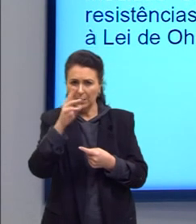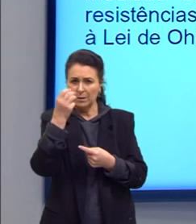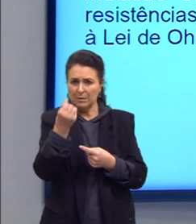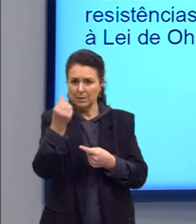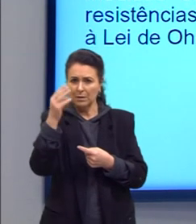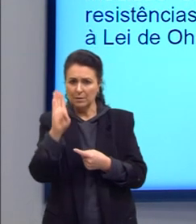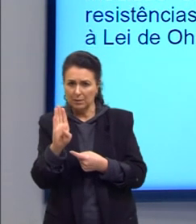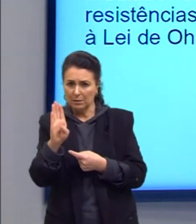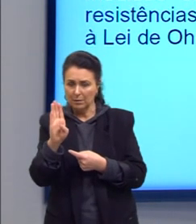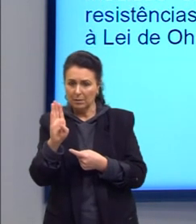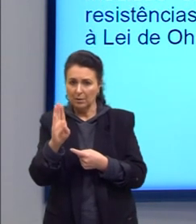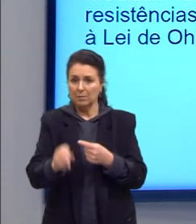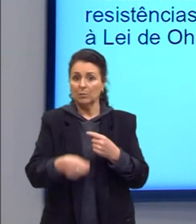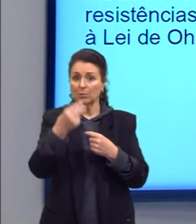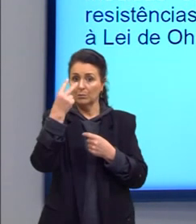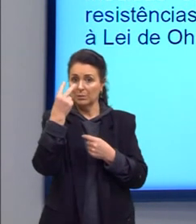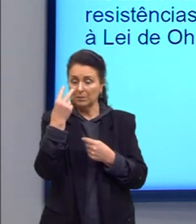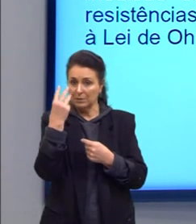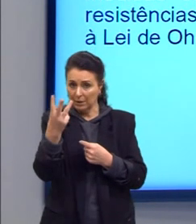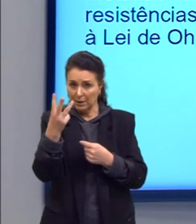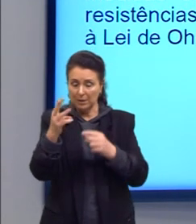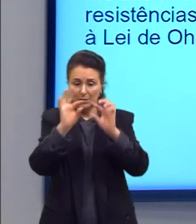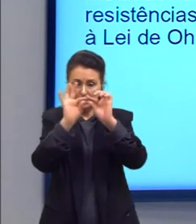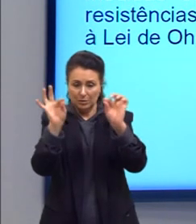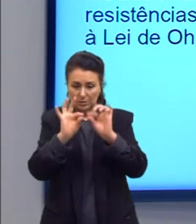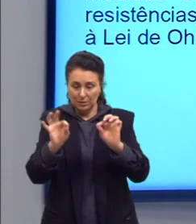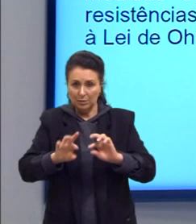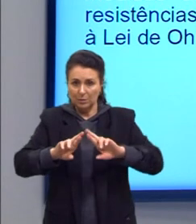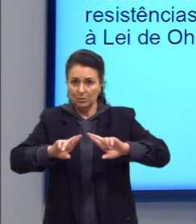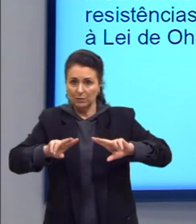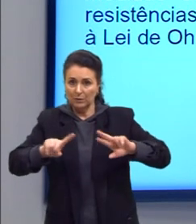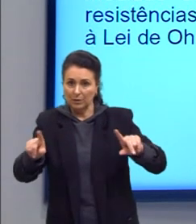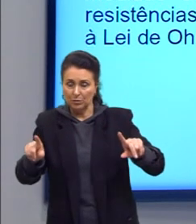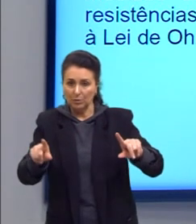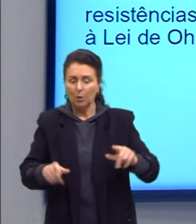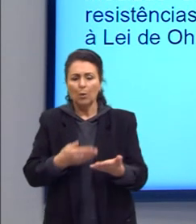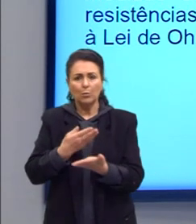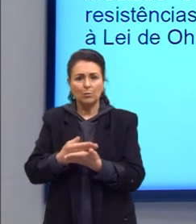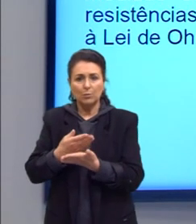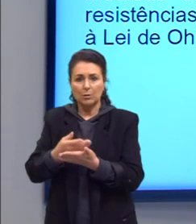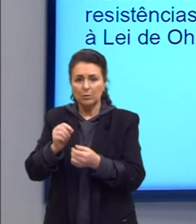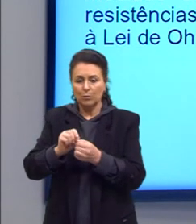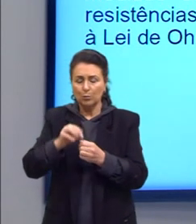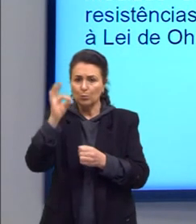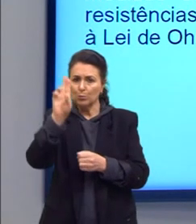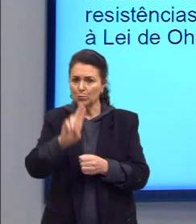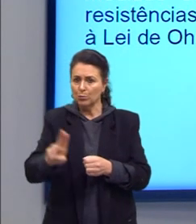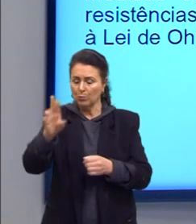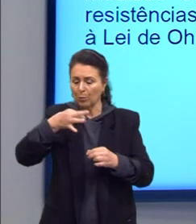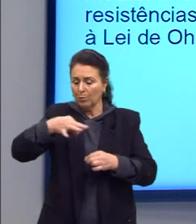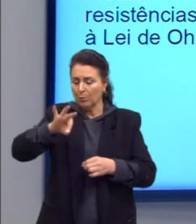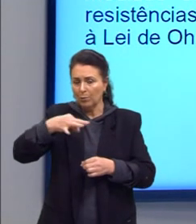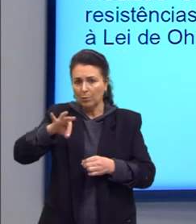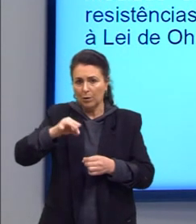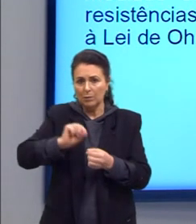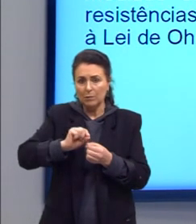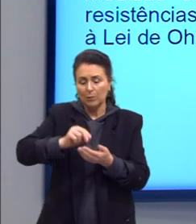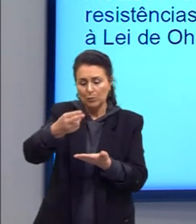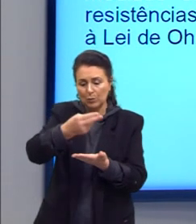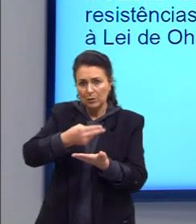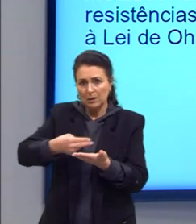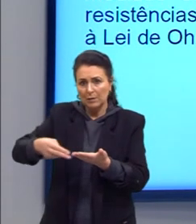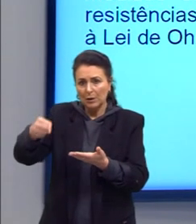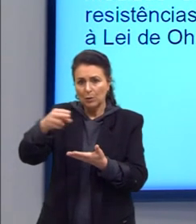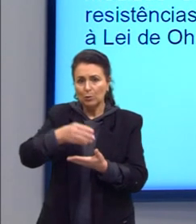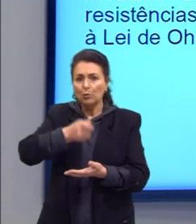traçados distintos munido dessas informações um estudante pegou é de papel e fez o desenho